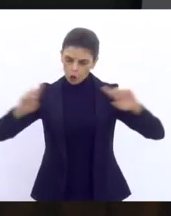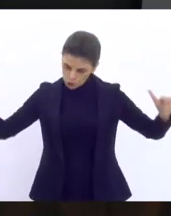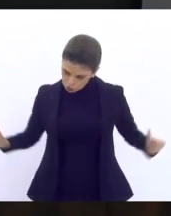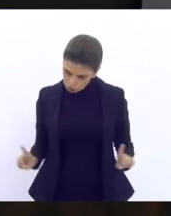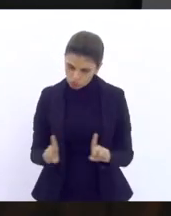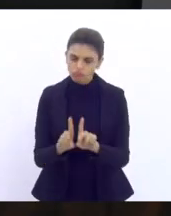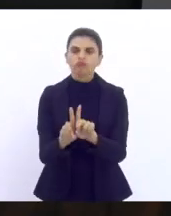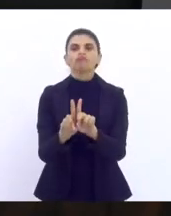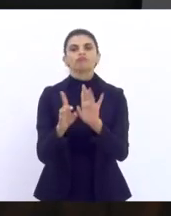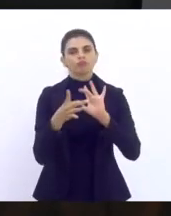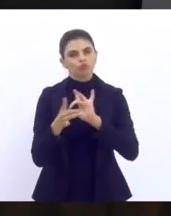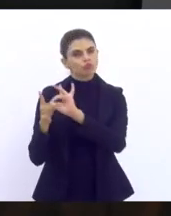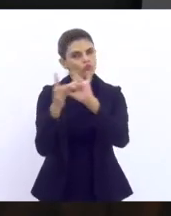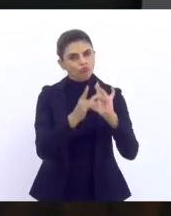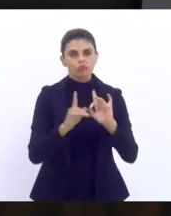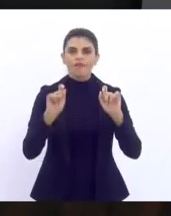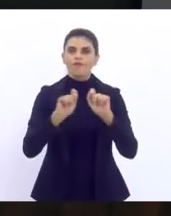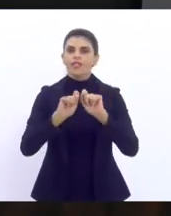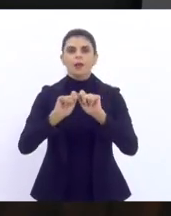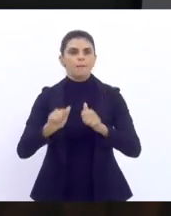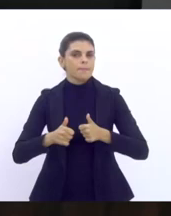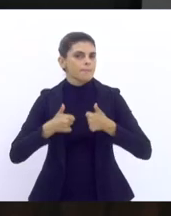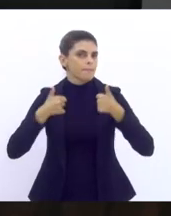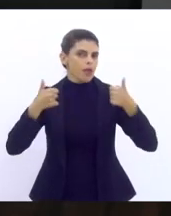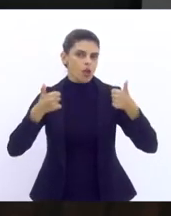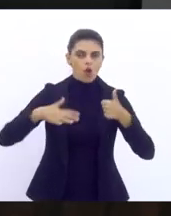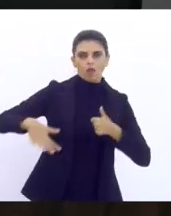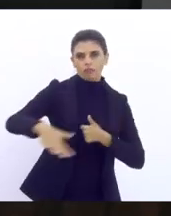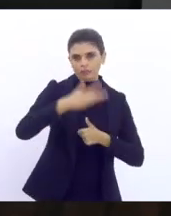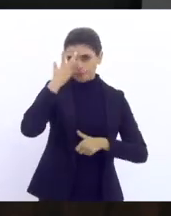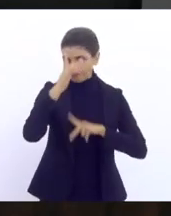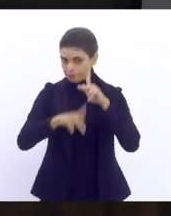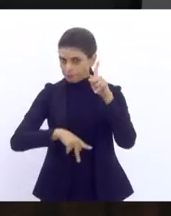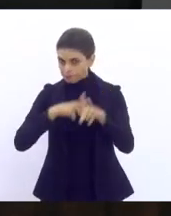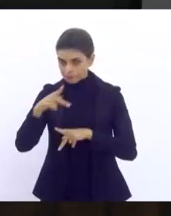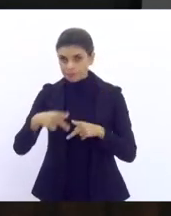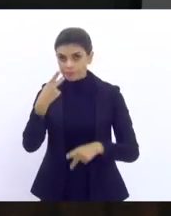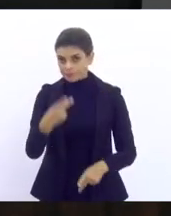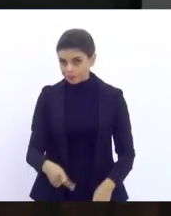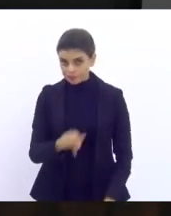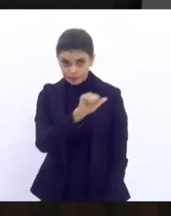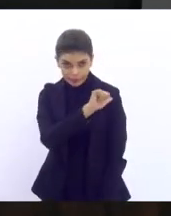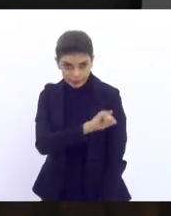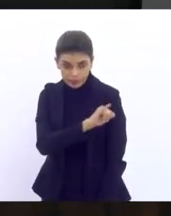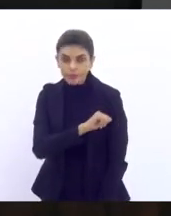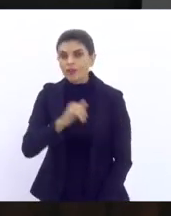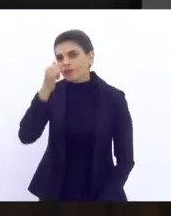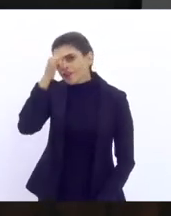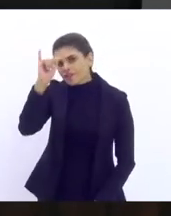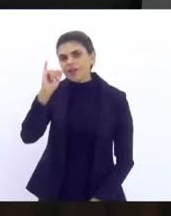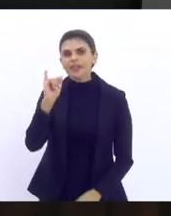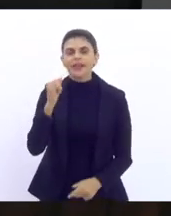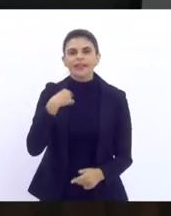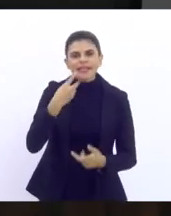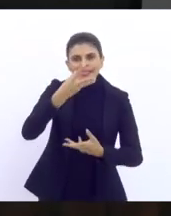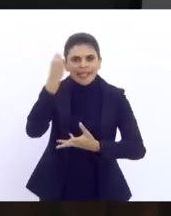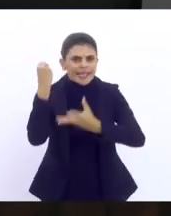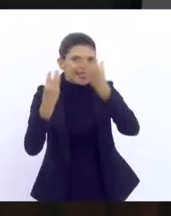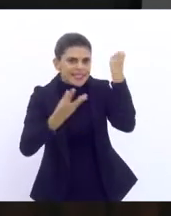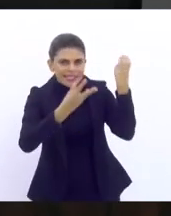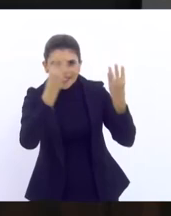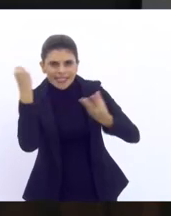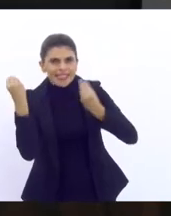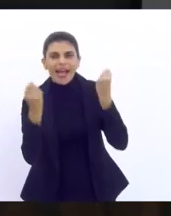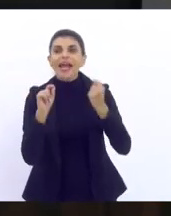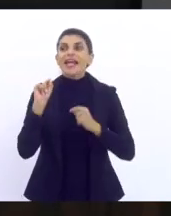unidos, fazer algo melhor para a população fluminense. Então, para não deixar faltar aqui a fala